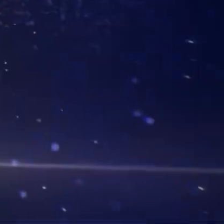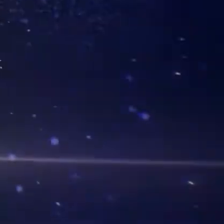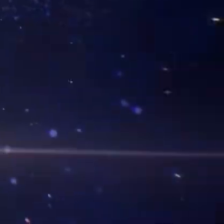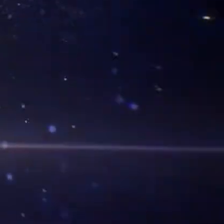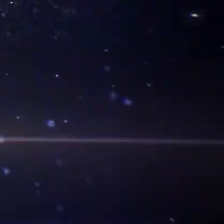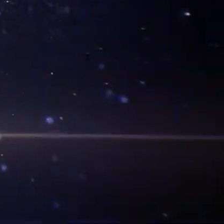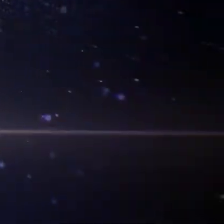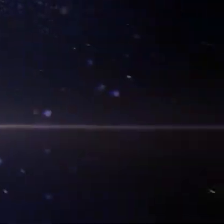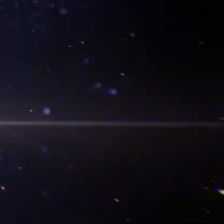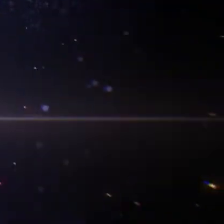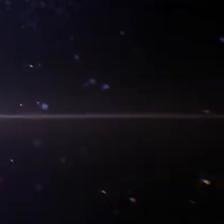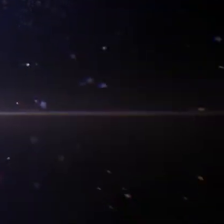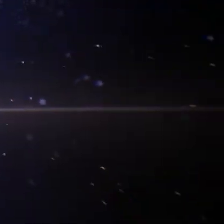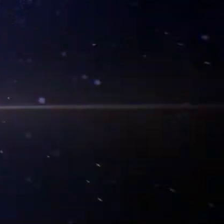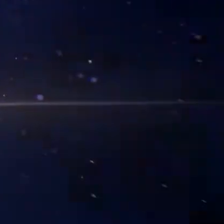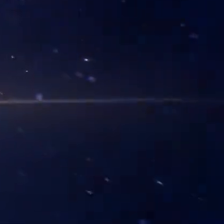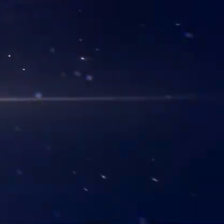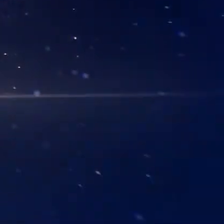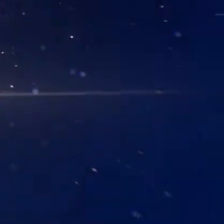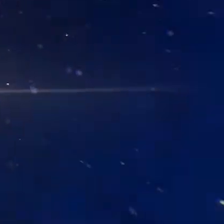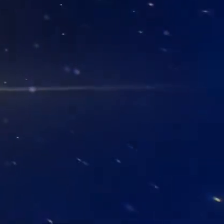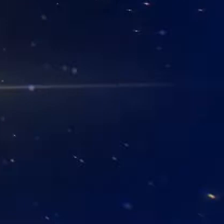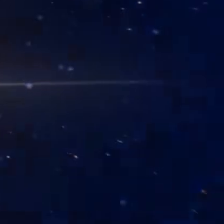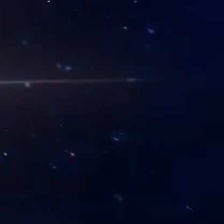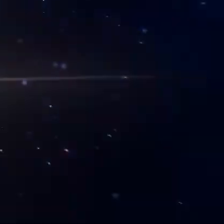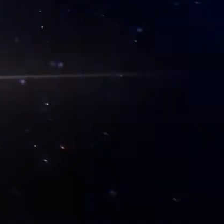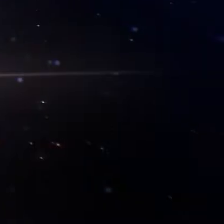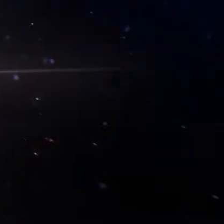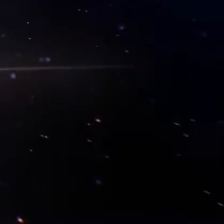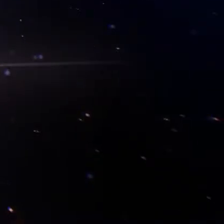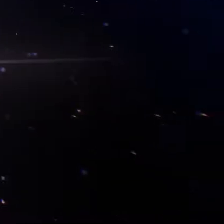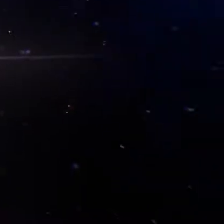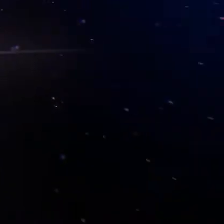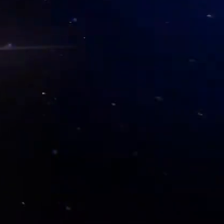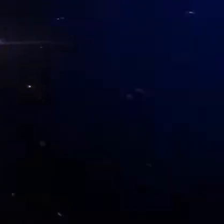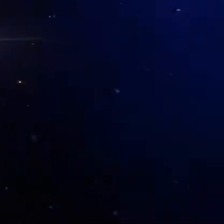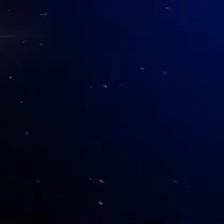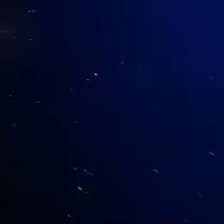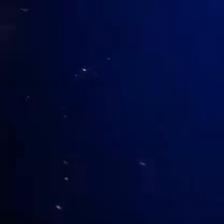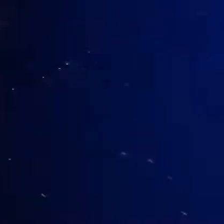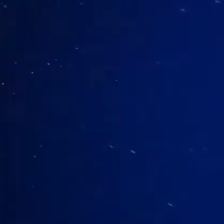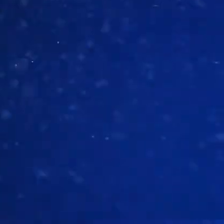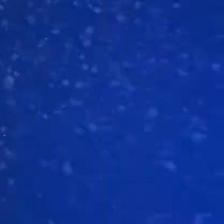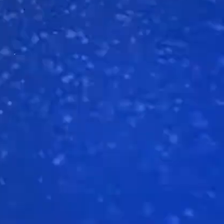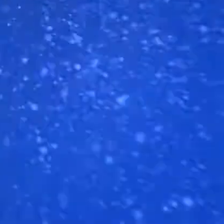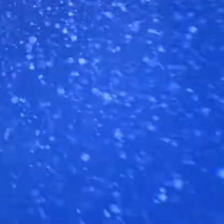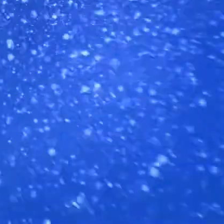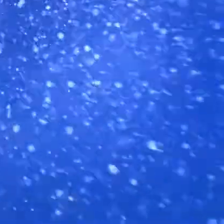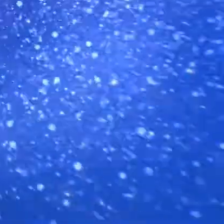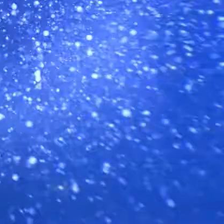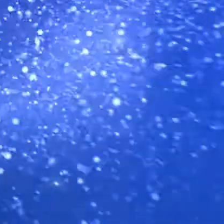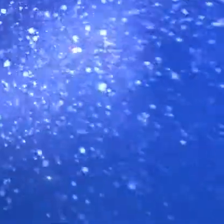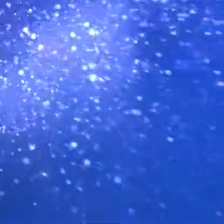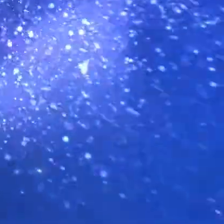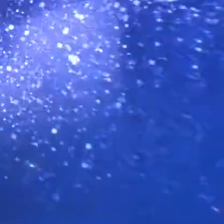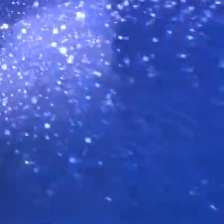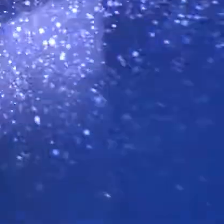de Meio Ambiente. Arri Amorim Costa passou seus últimos dias na cidade de Miranda e faleceu